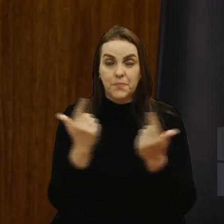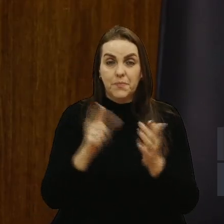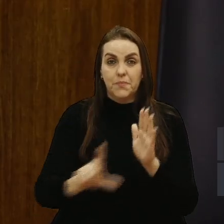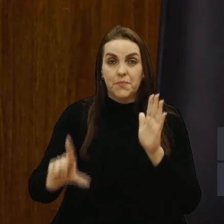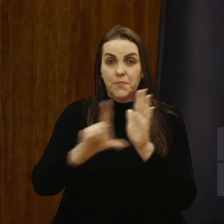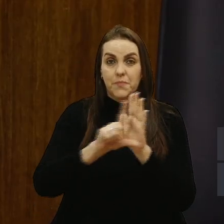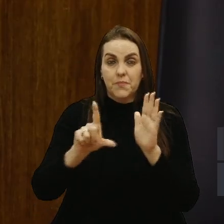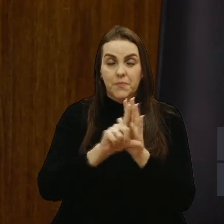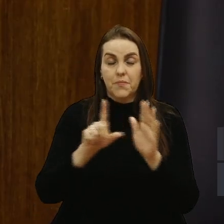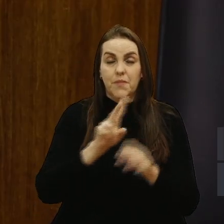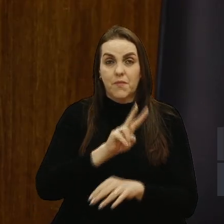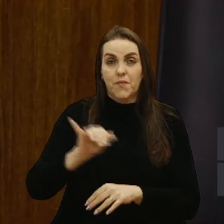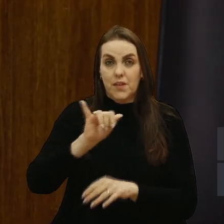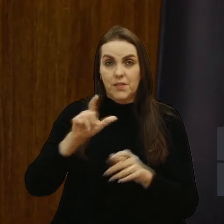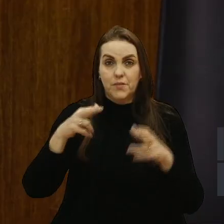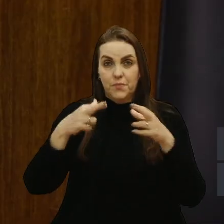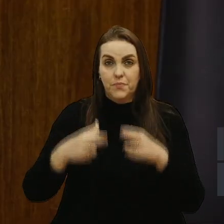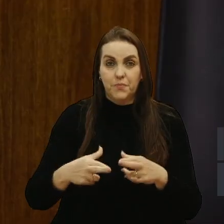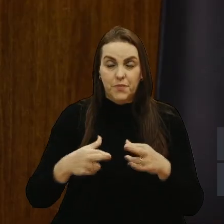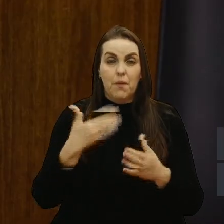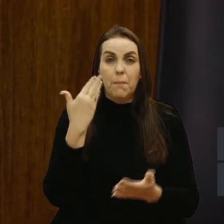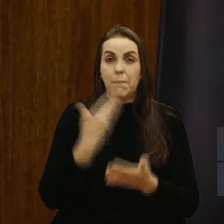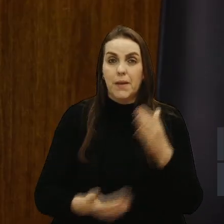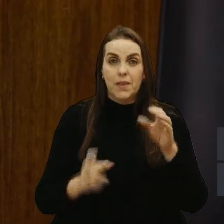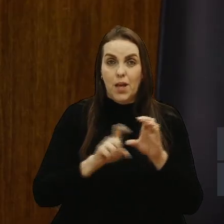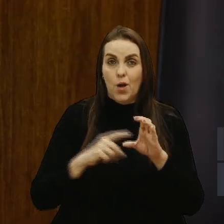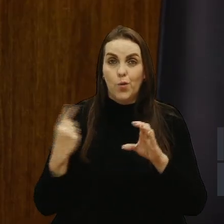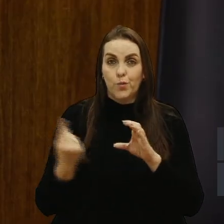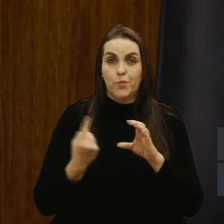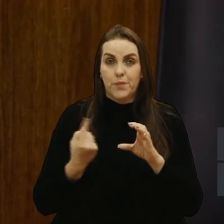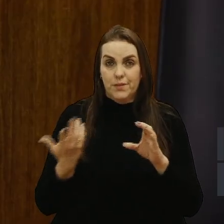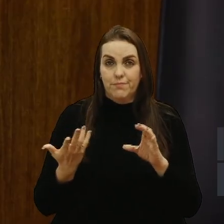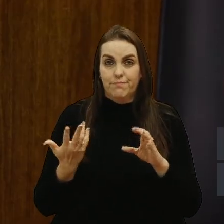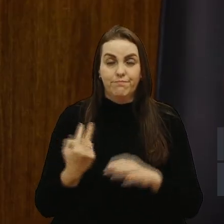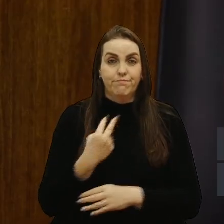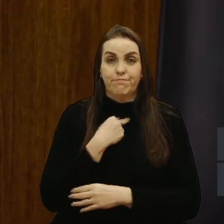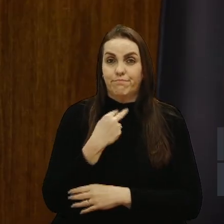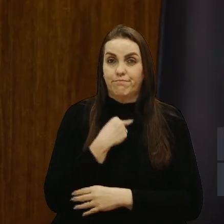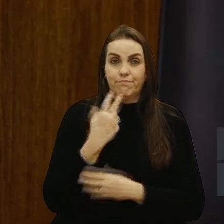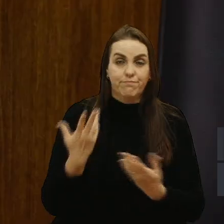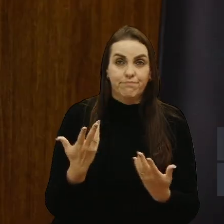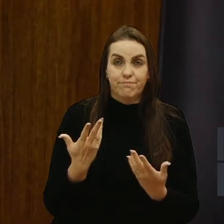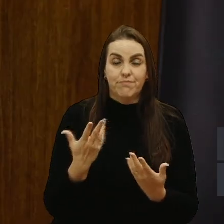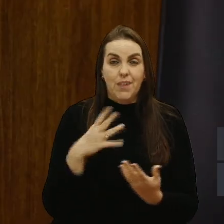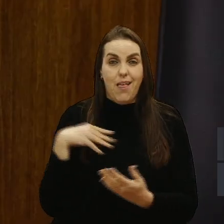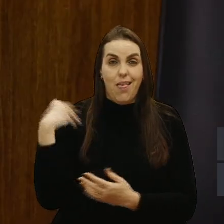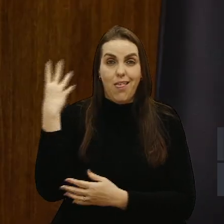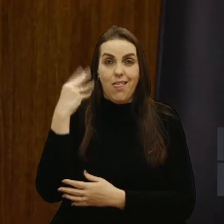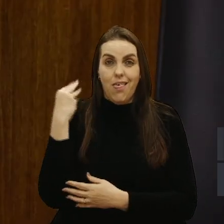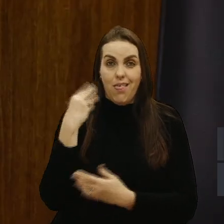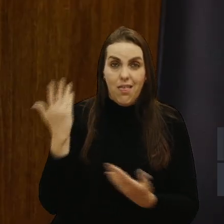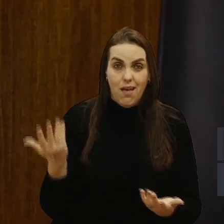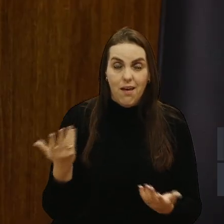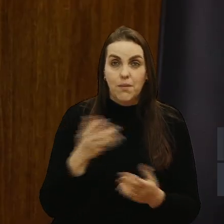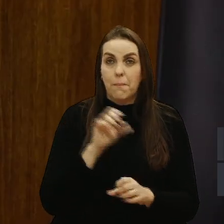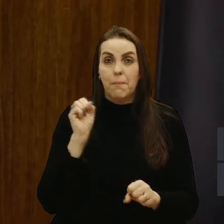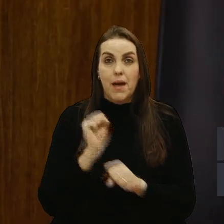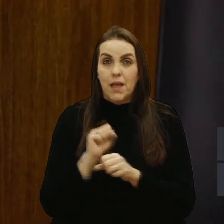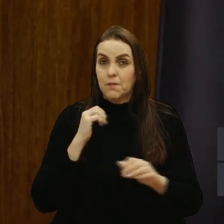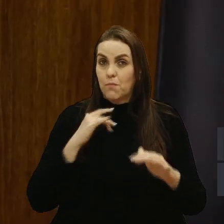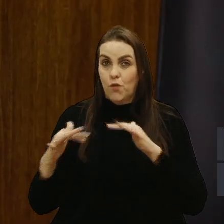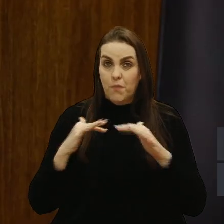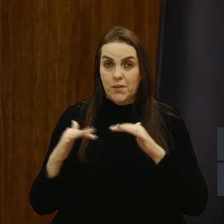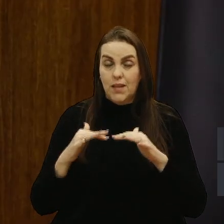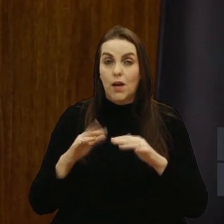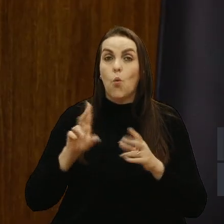que vai regionalizar e a gente vai perder a nossa autonomia. Então nós não podemos cair, né, nesse conto e não podemos parar de se mobilizar. Pelo